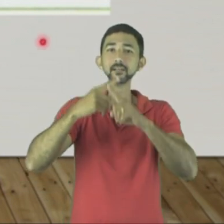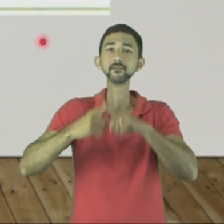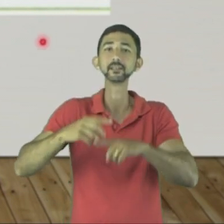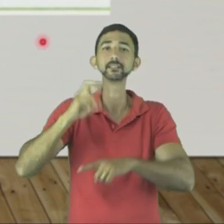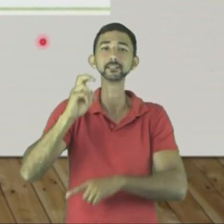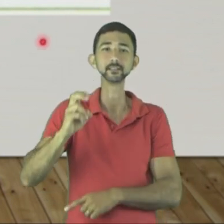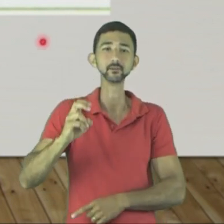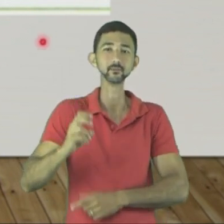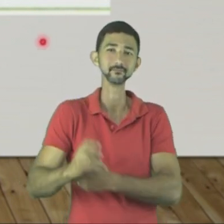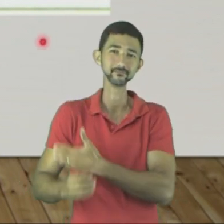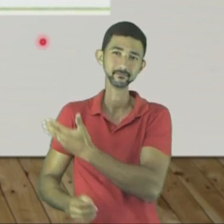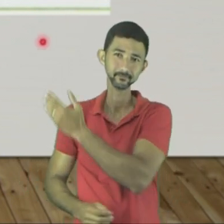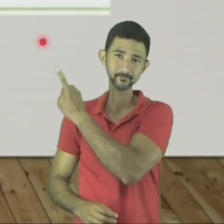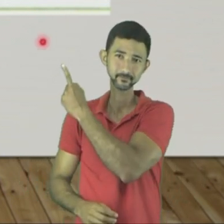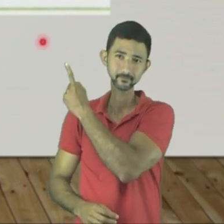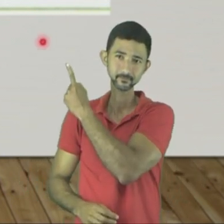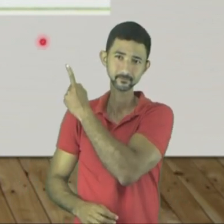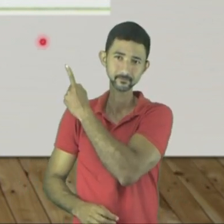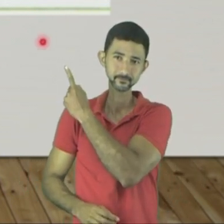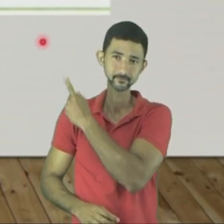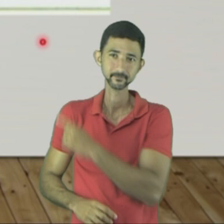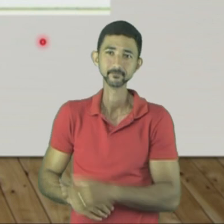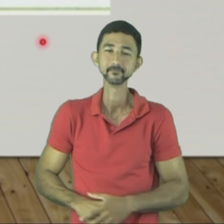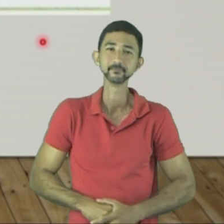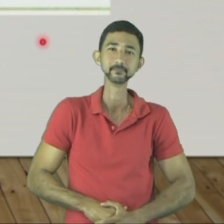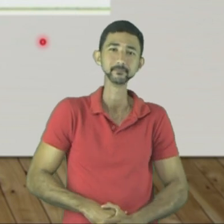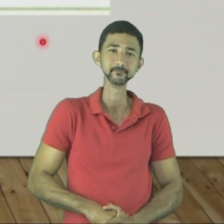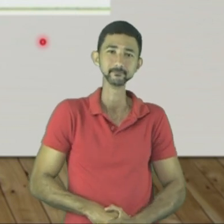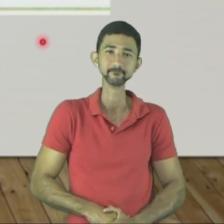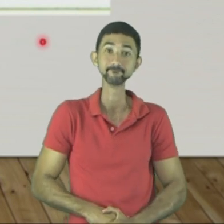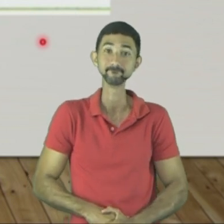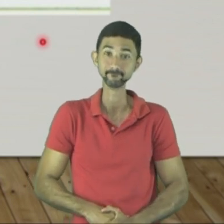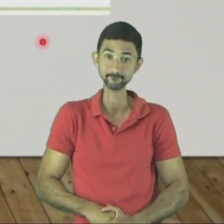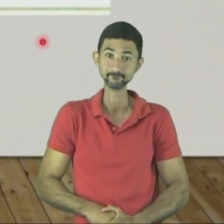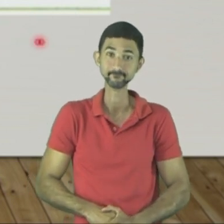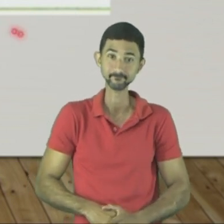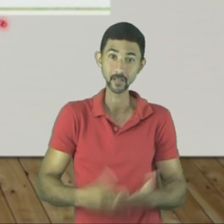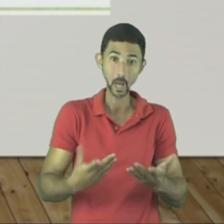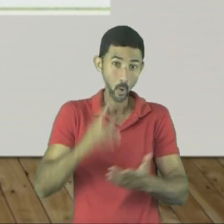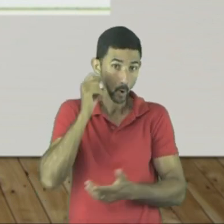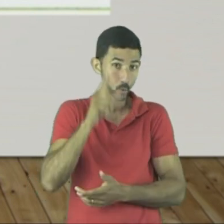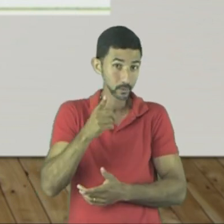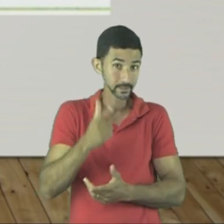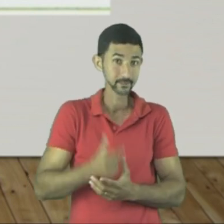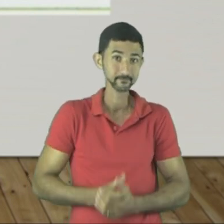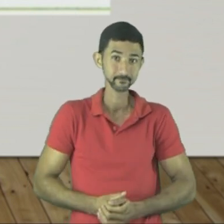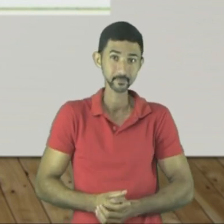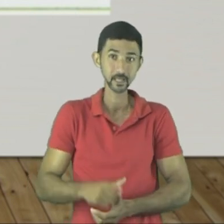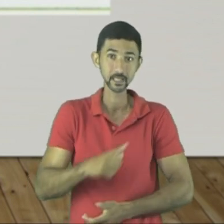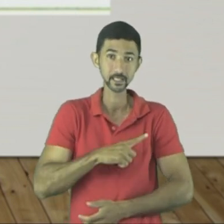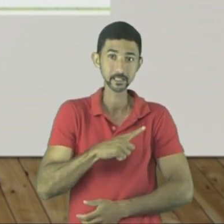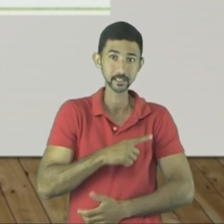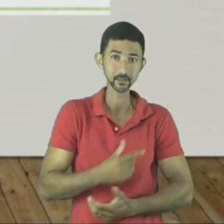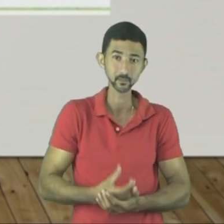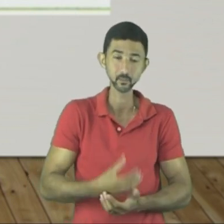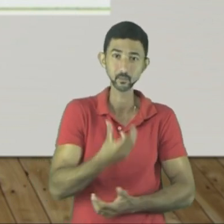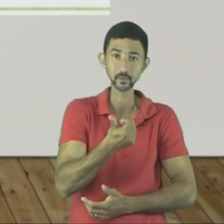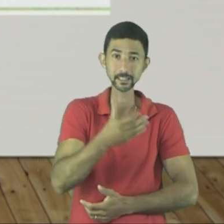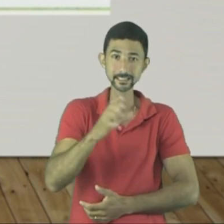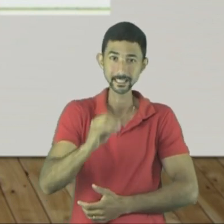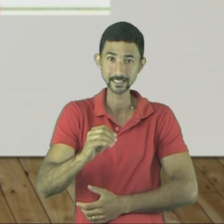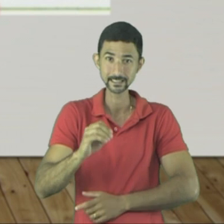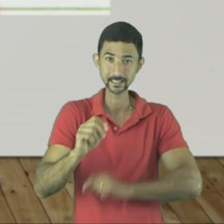5. Ufa, agora sim, né, galerinha? Olha só, agora eu tenho o